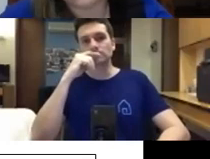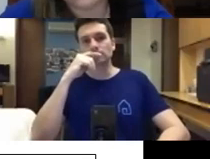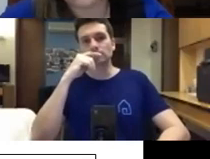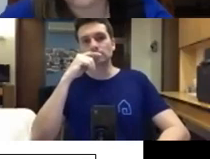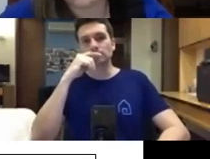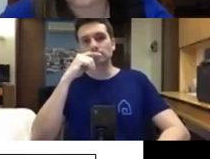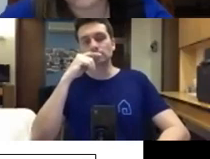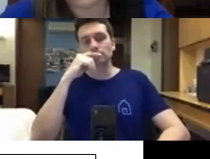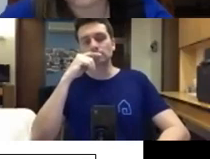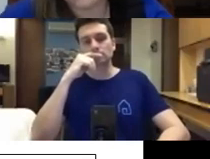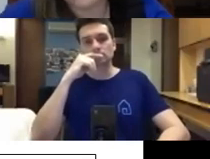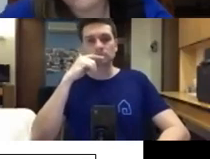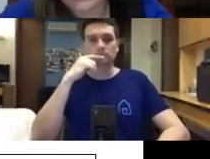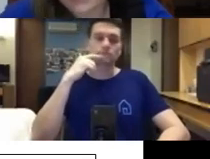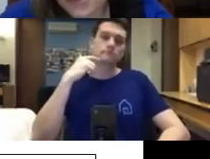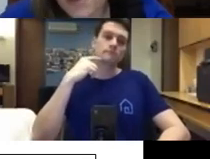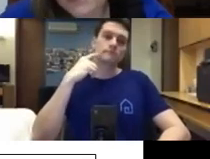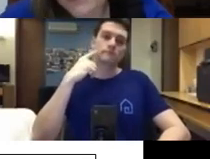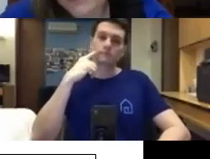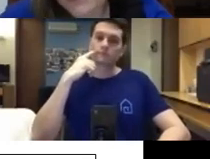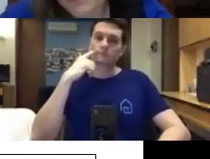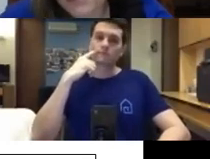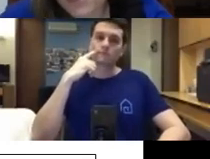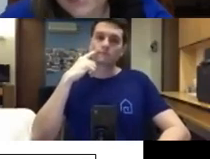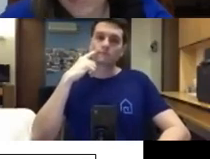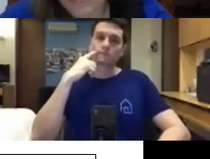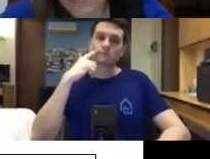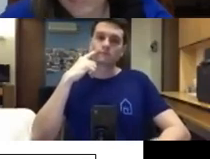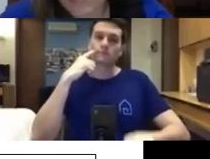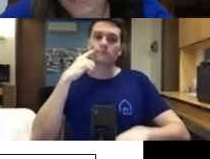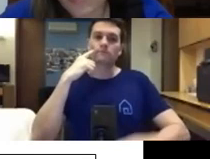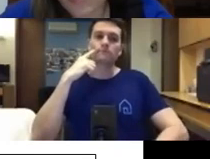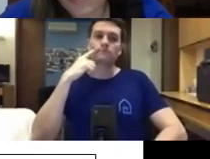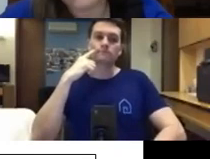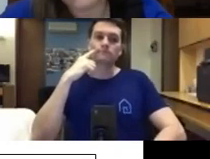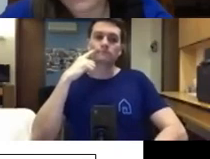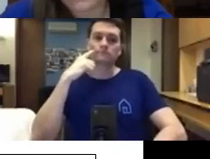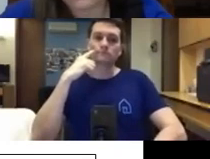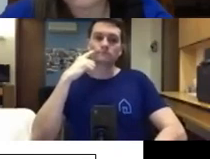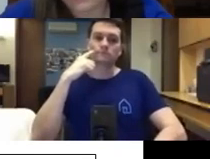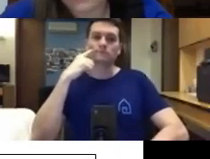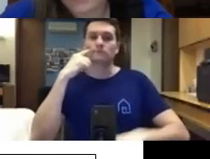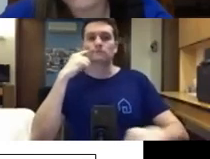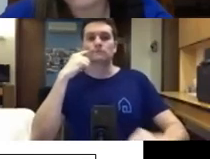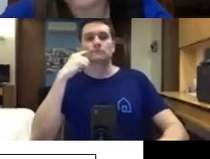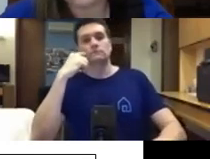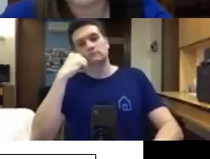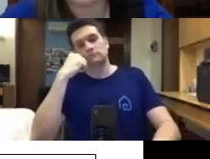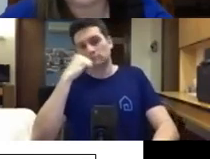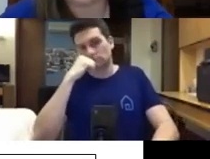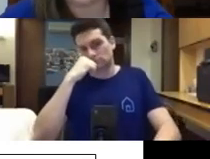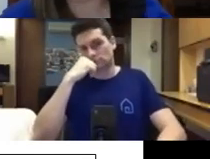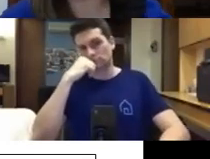dos 400, 300 graus. E aí que a gente começa a também ver essa coloração, então, rosa, vermelho, né? Vem daí, vem